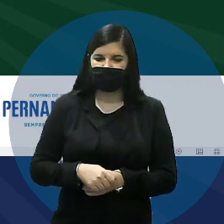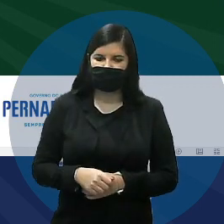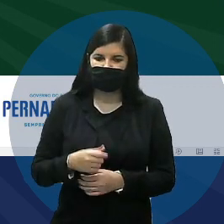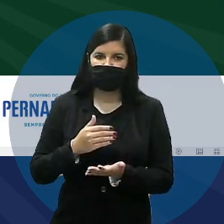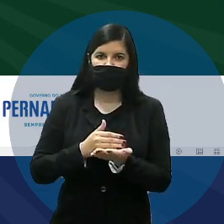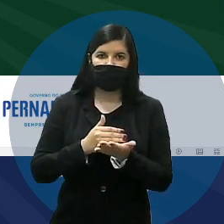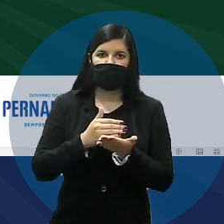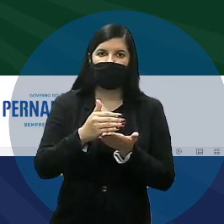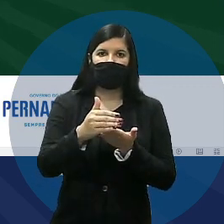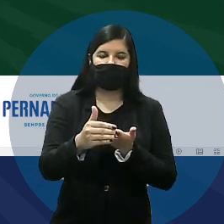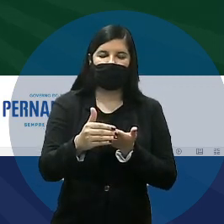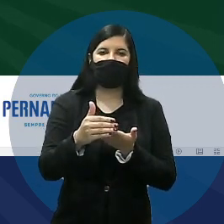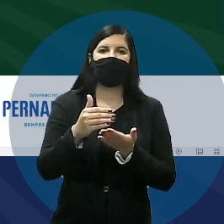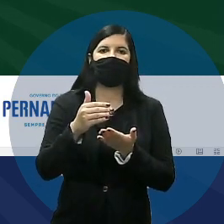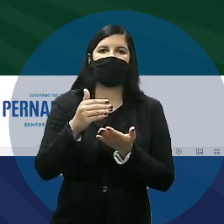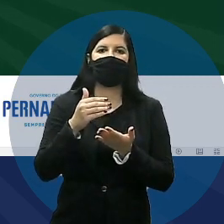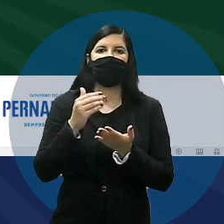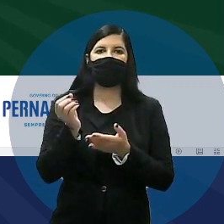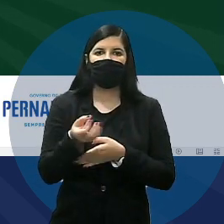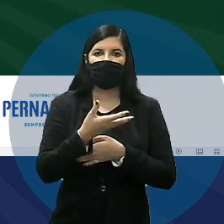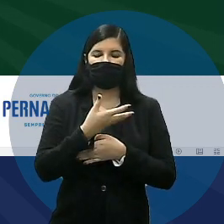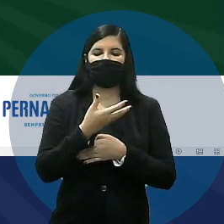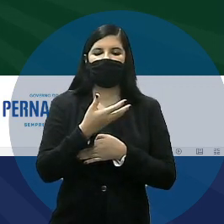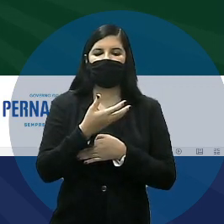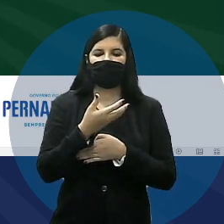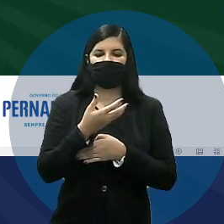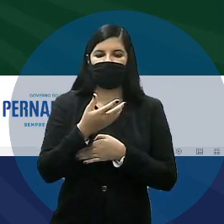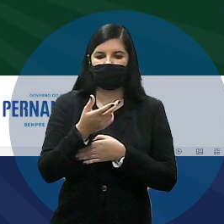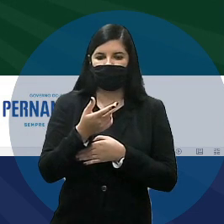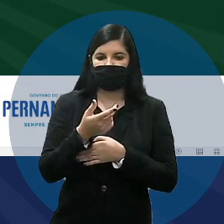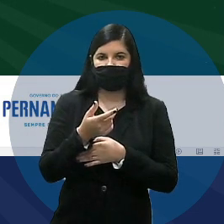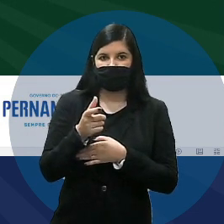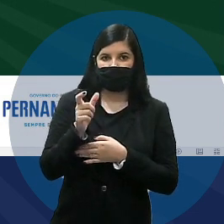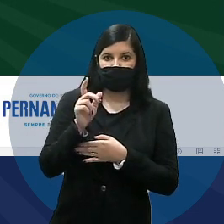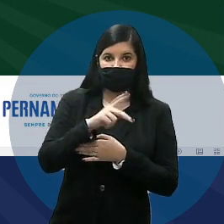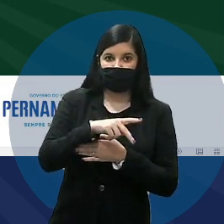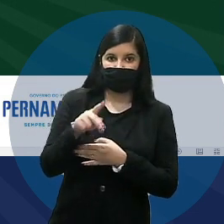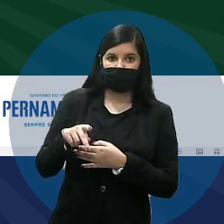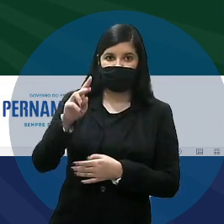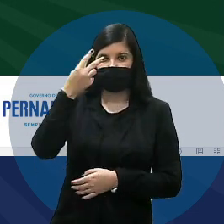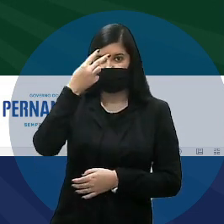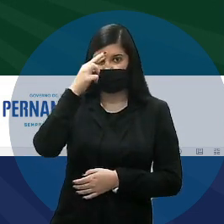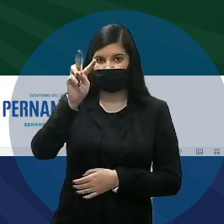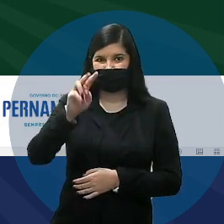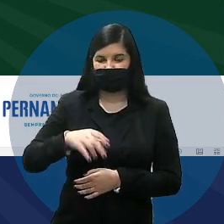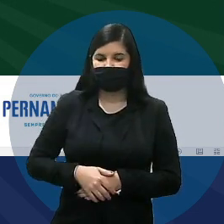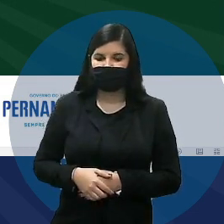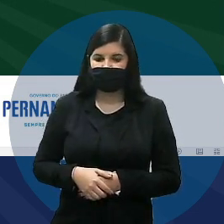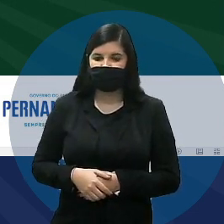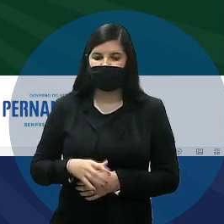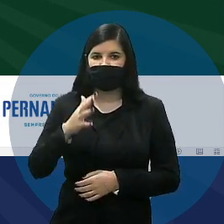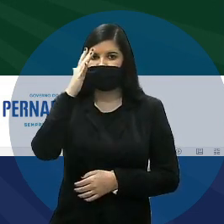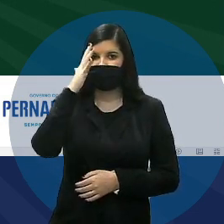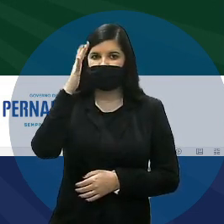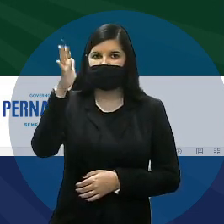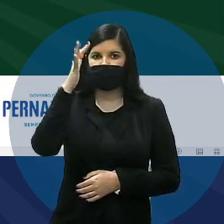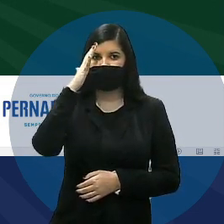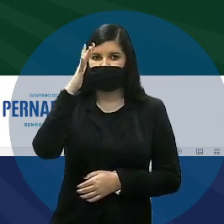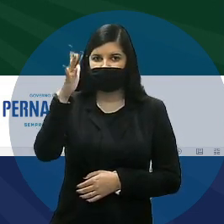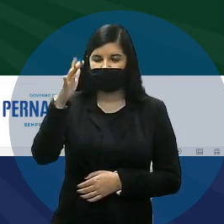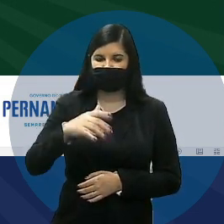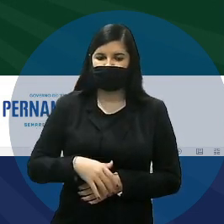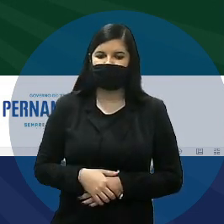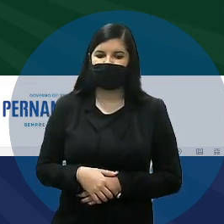começa englobando aí eu sou professor de História e de Filosofia aqui na escola,